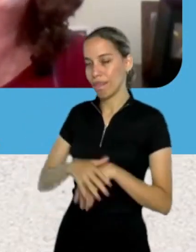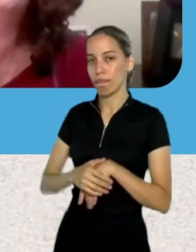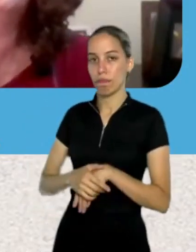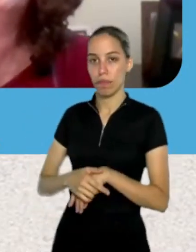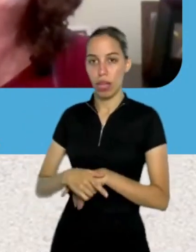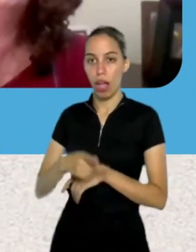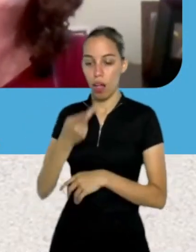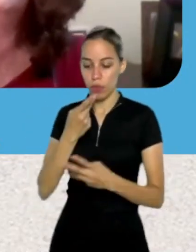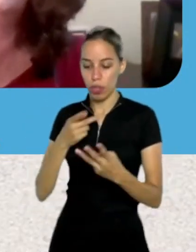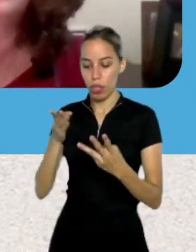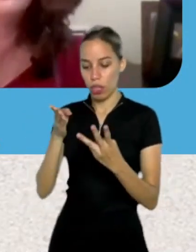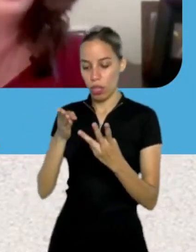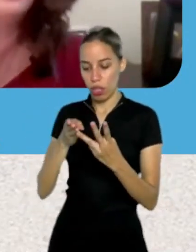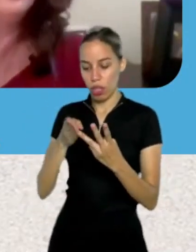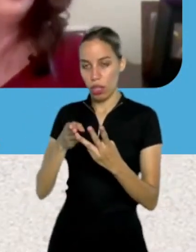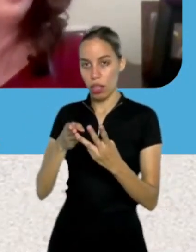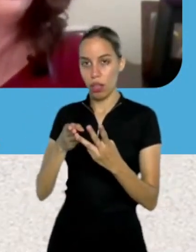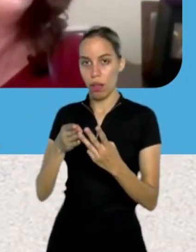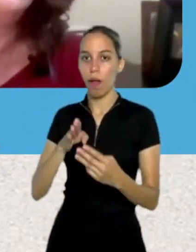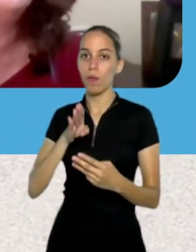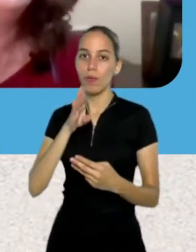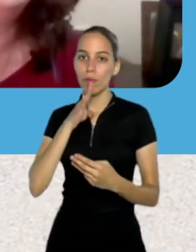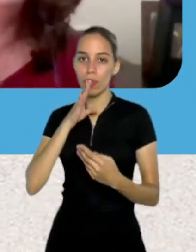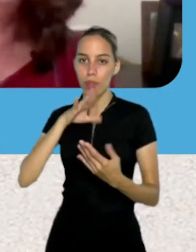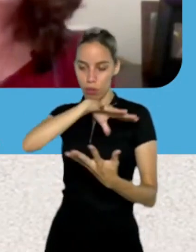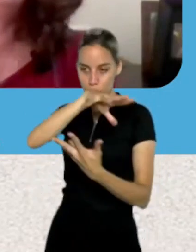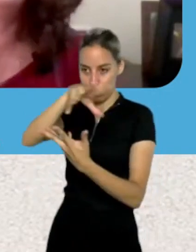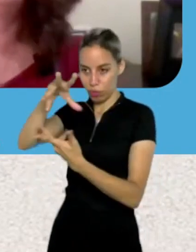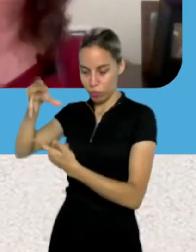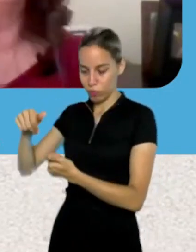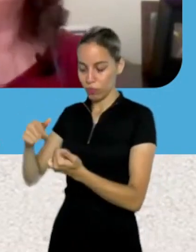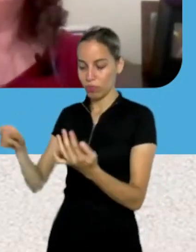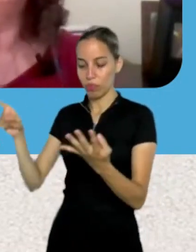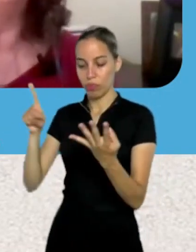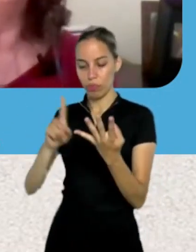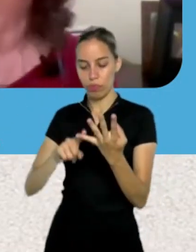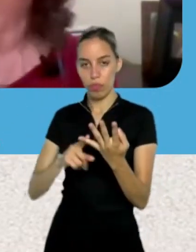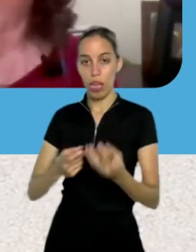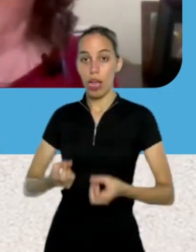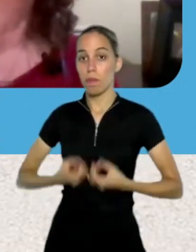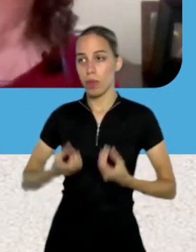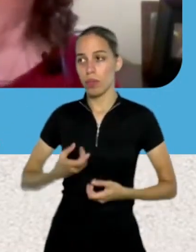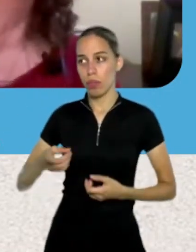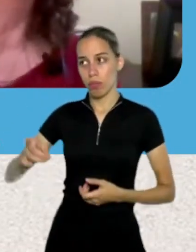parte do universo natural. E tem poesias do cotidiano,